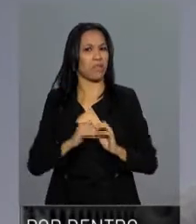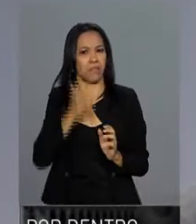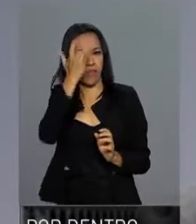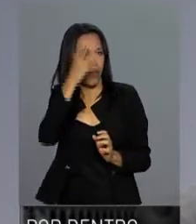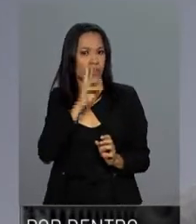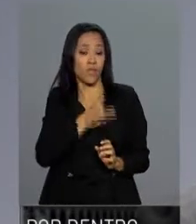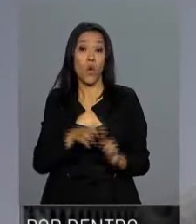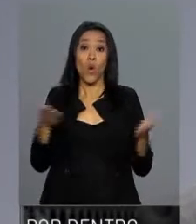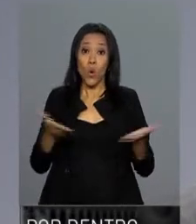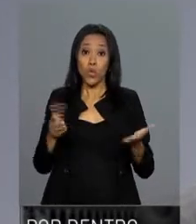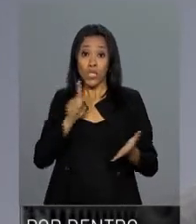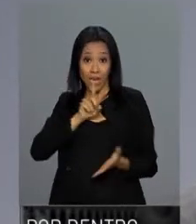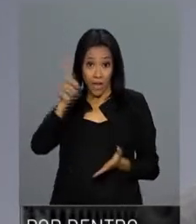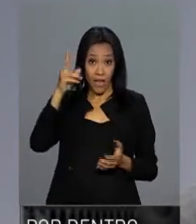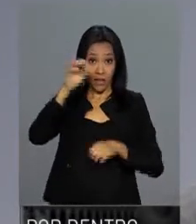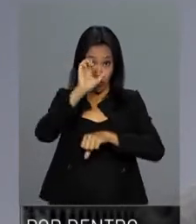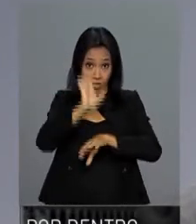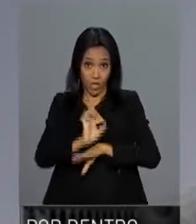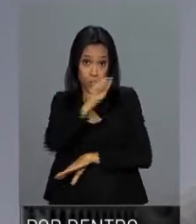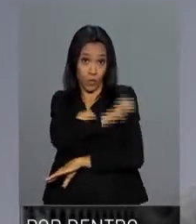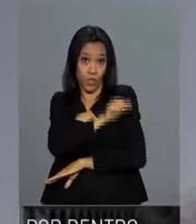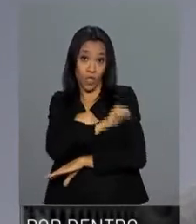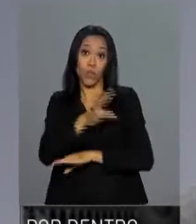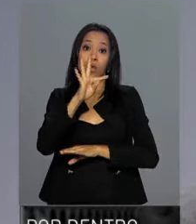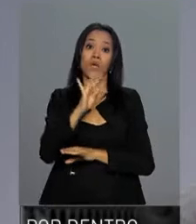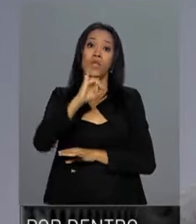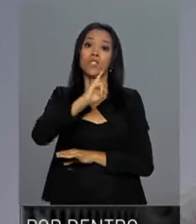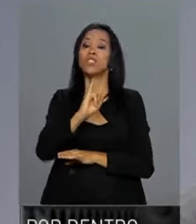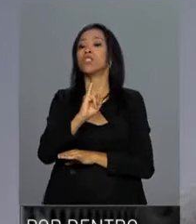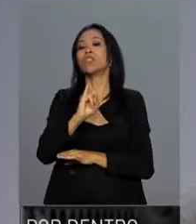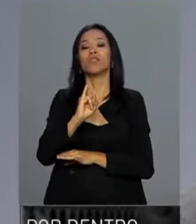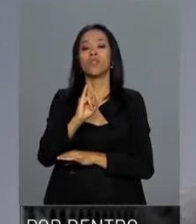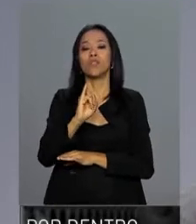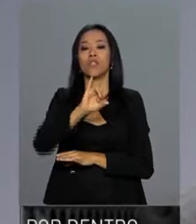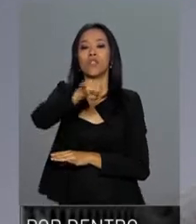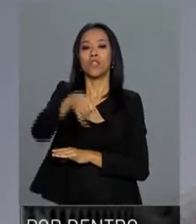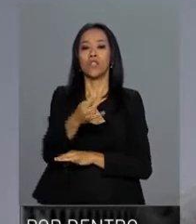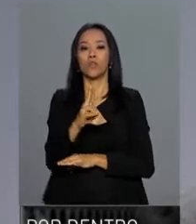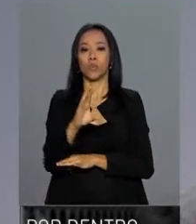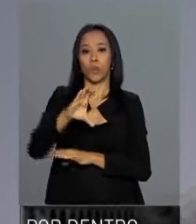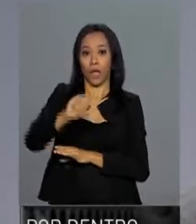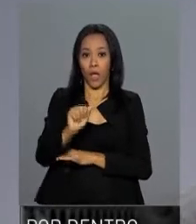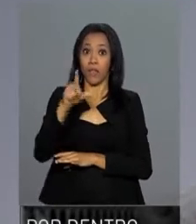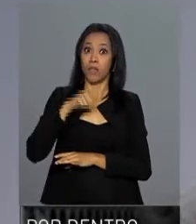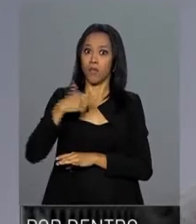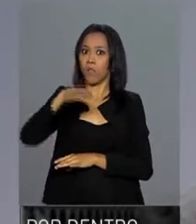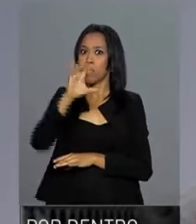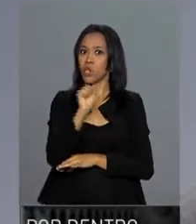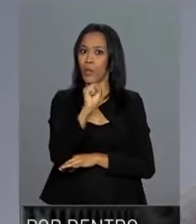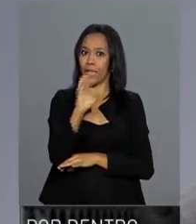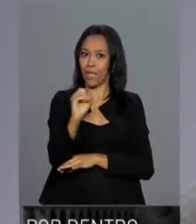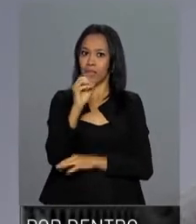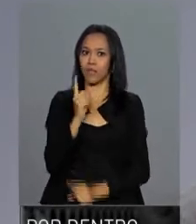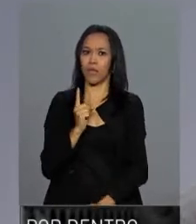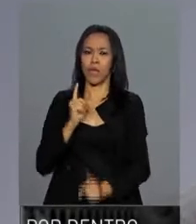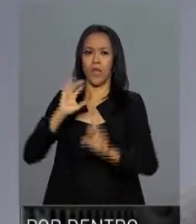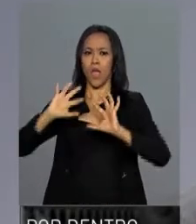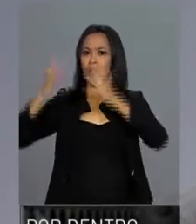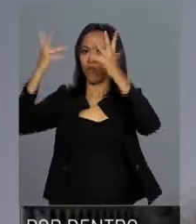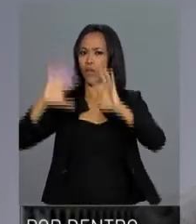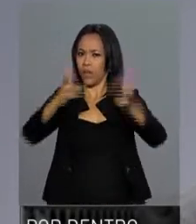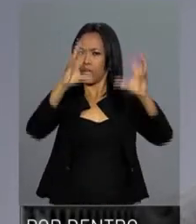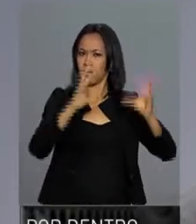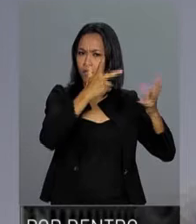da barra da tijuca hoje por exemplo é uma realidade nós já tivemos mais de 80 eventos este ano nós temos com a